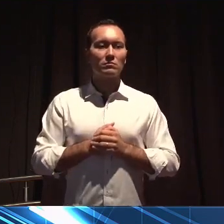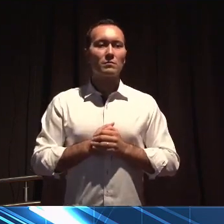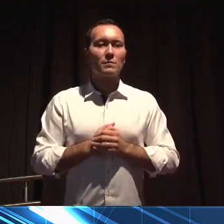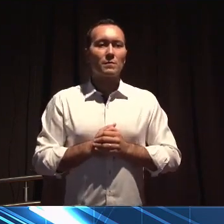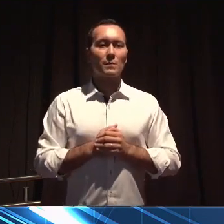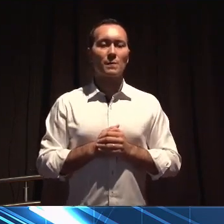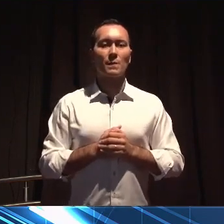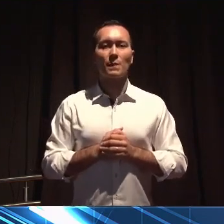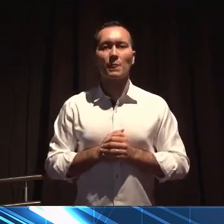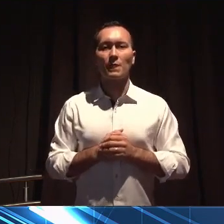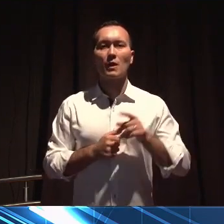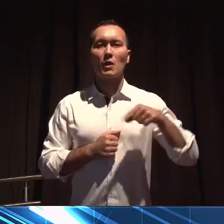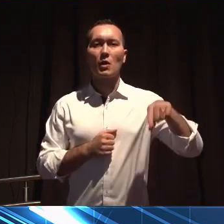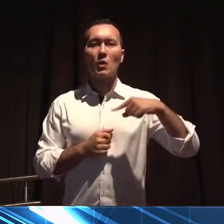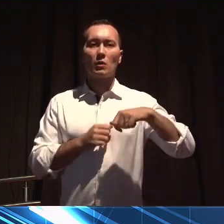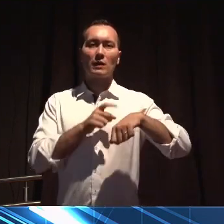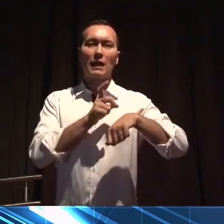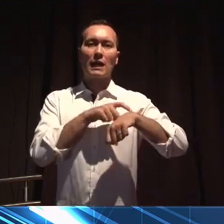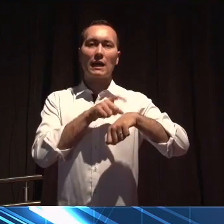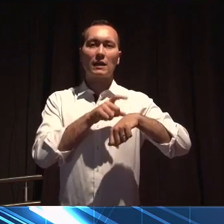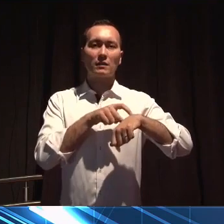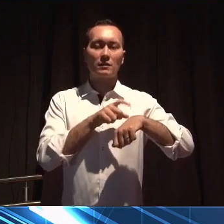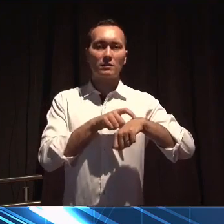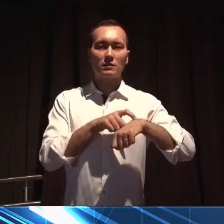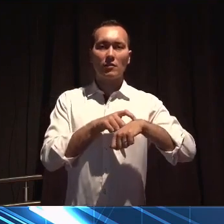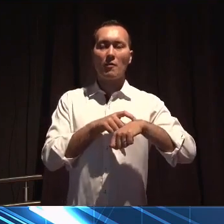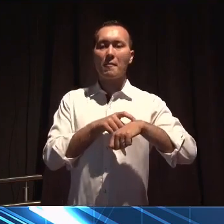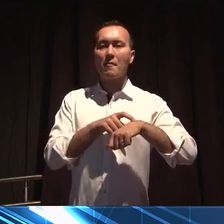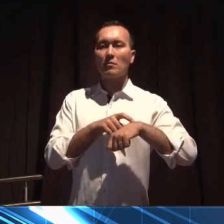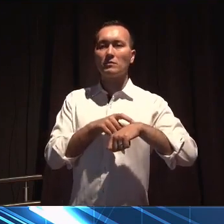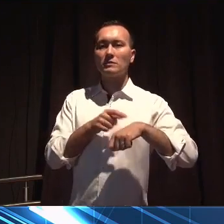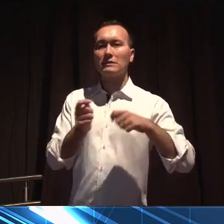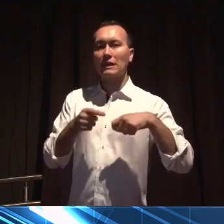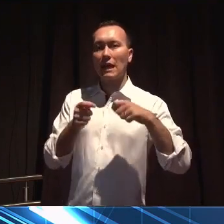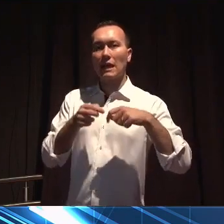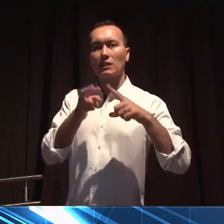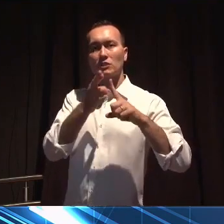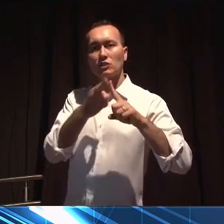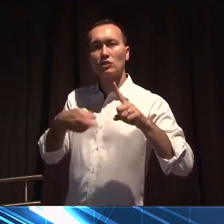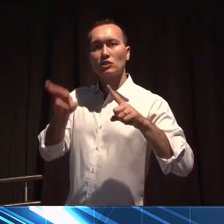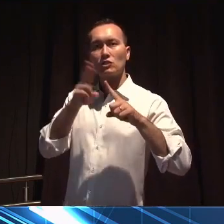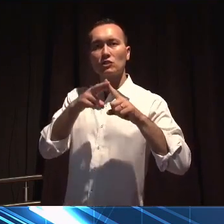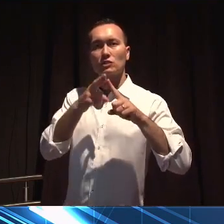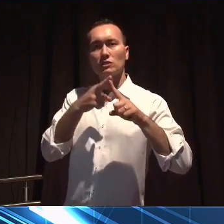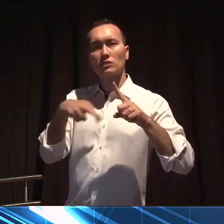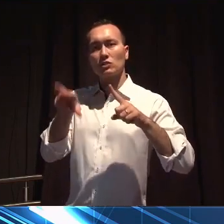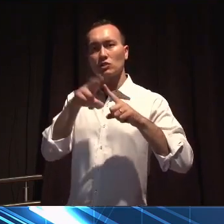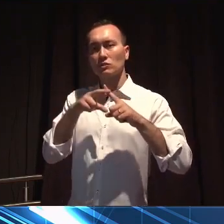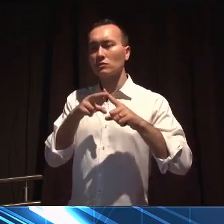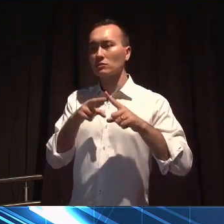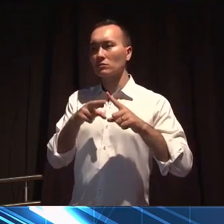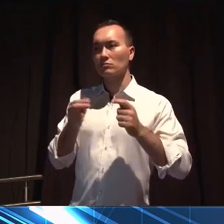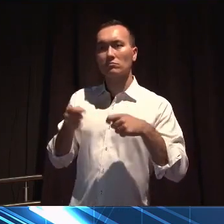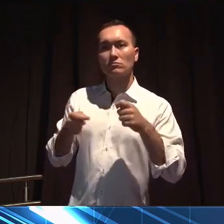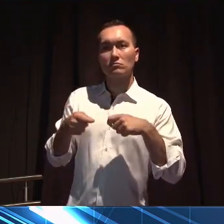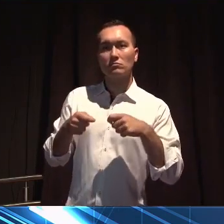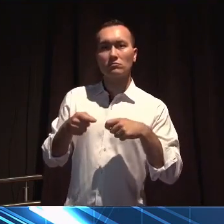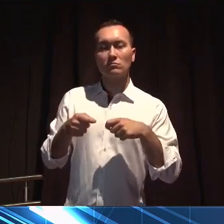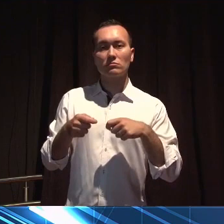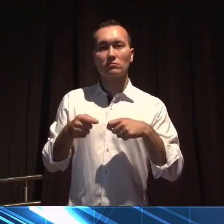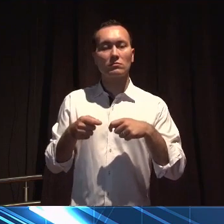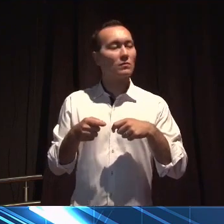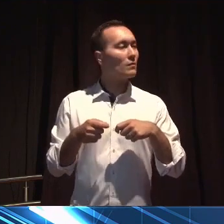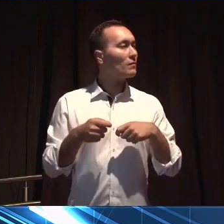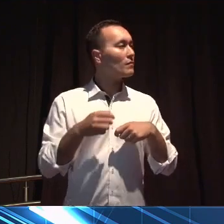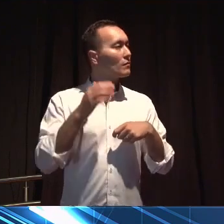qual é o nosso tempo de recuperação? Ah, nosso tempo de recuperação está alto, porque esse serviço aqui ninguém tem contexto, ou o que acontecia no passado era